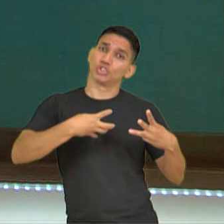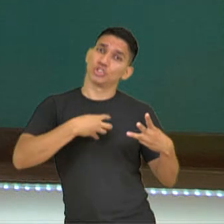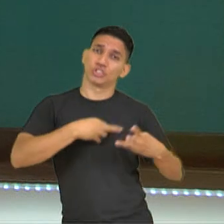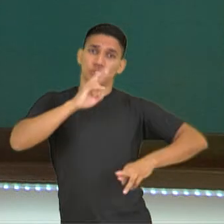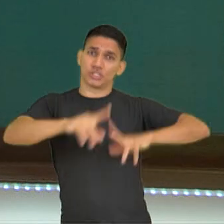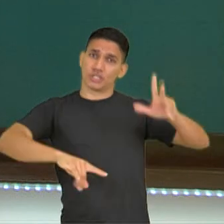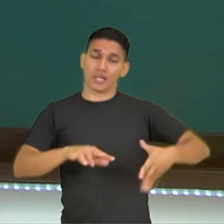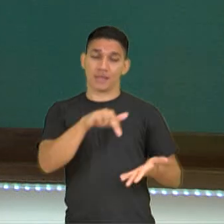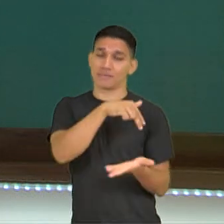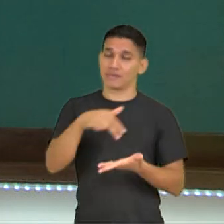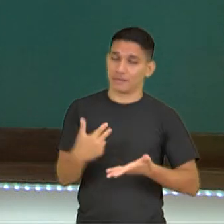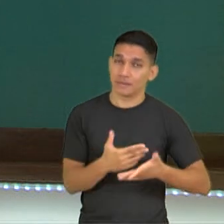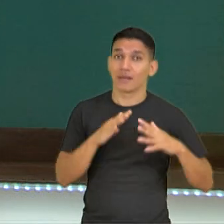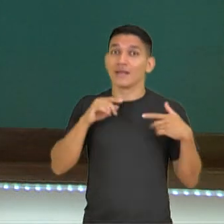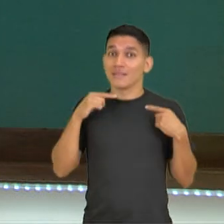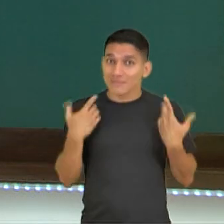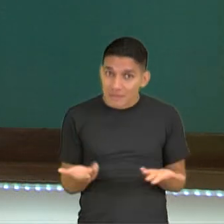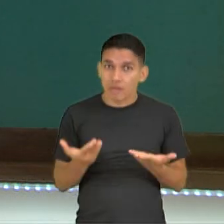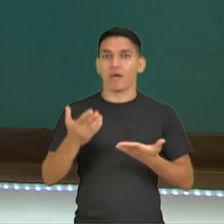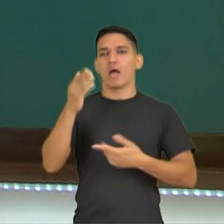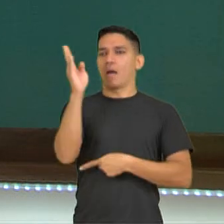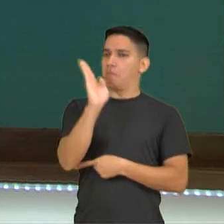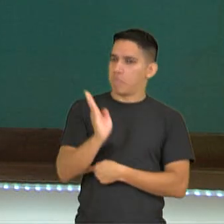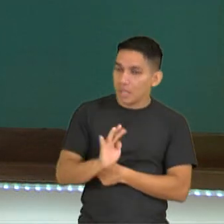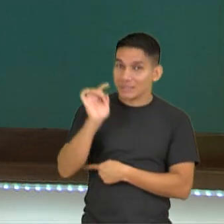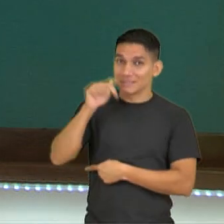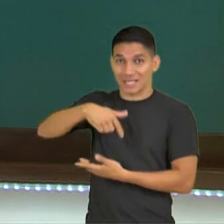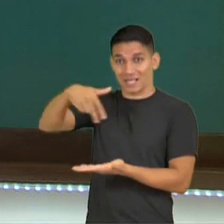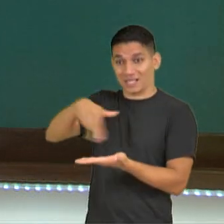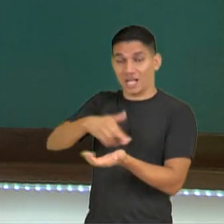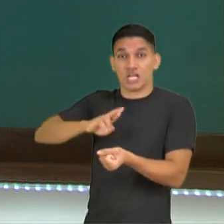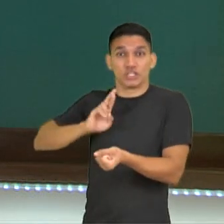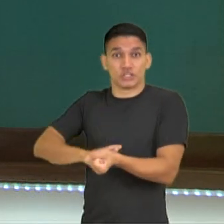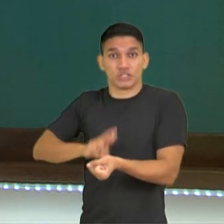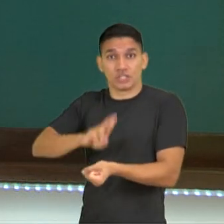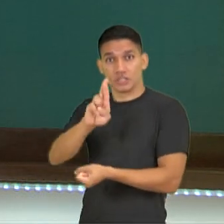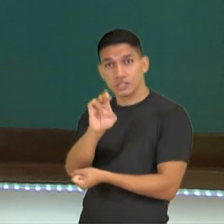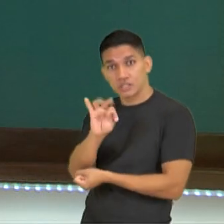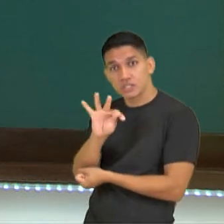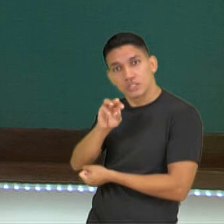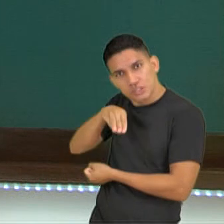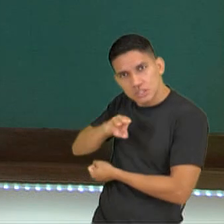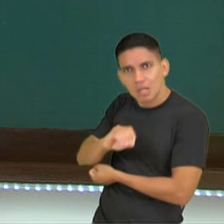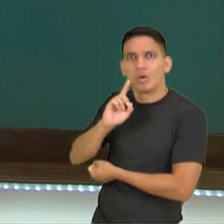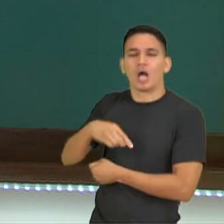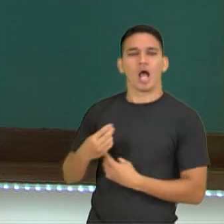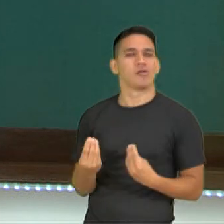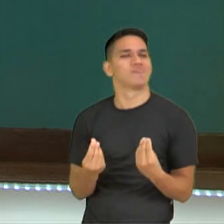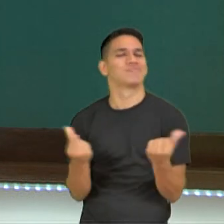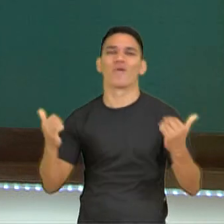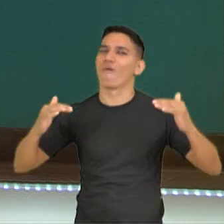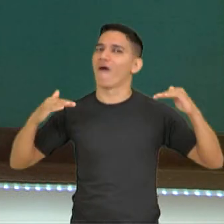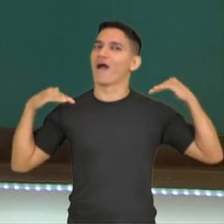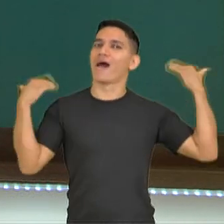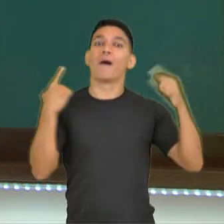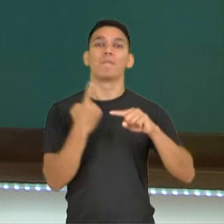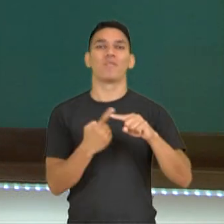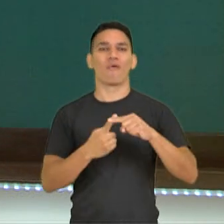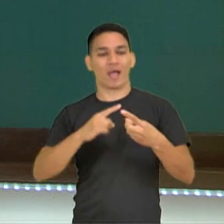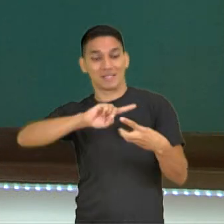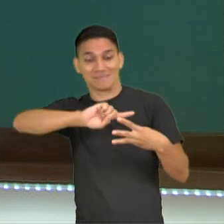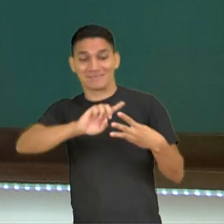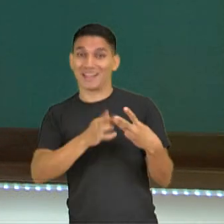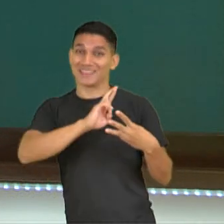dançar. A dança brasileira, o ritmo brasileiro, ele é muito rico porque ele tem a mistura dessas